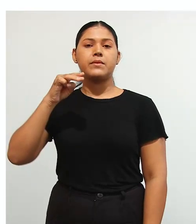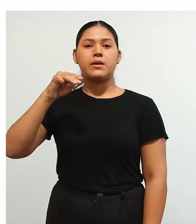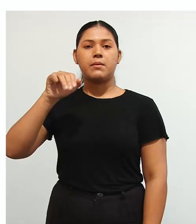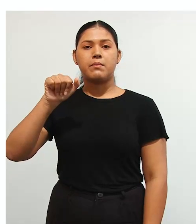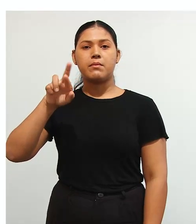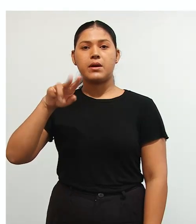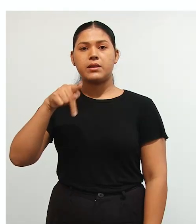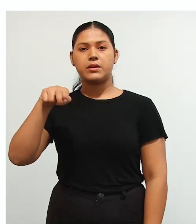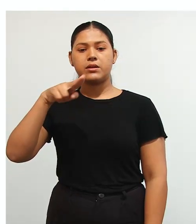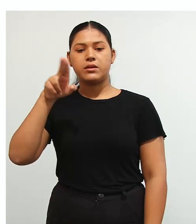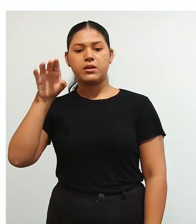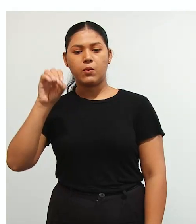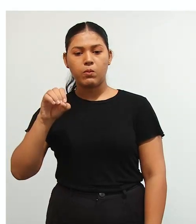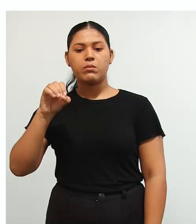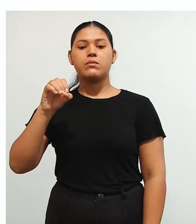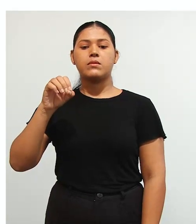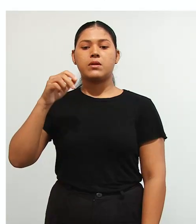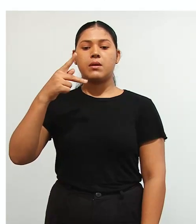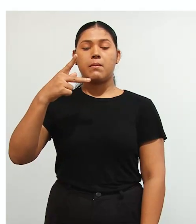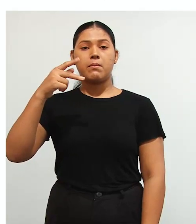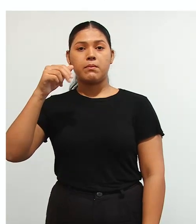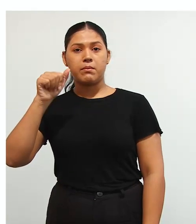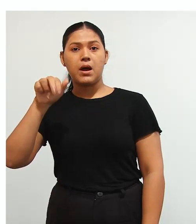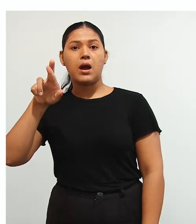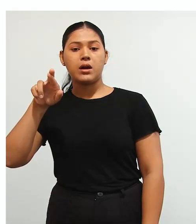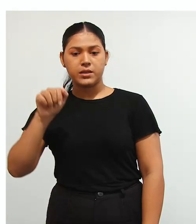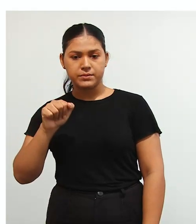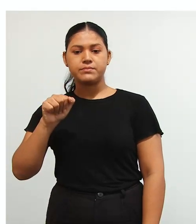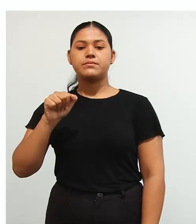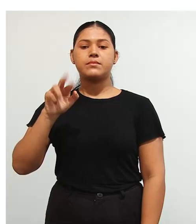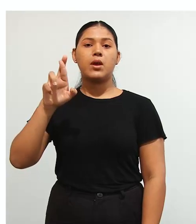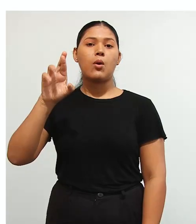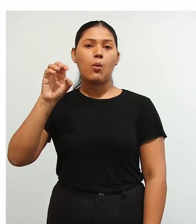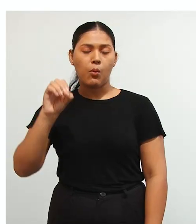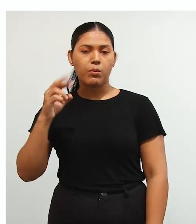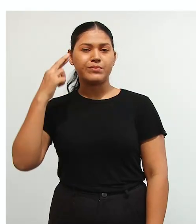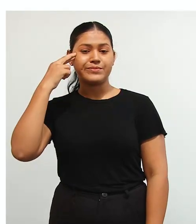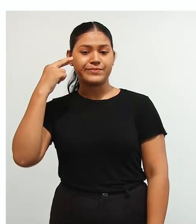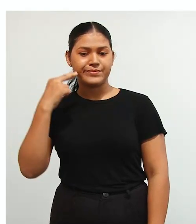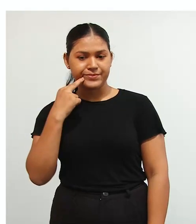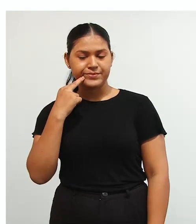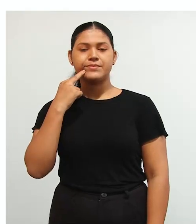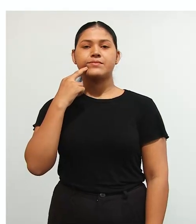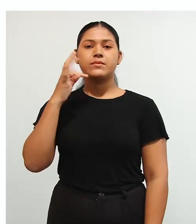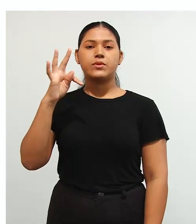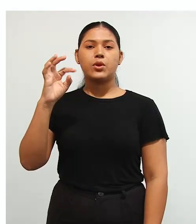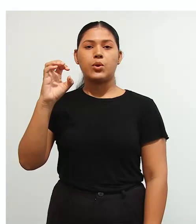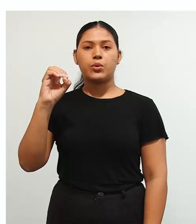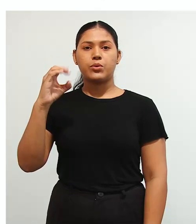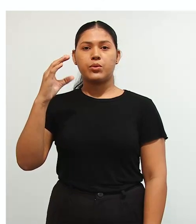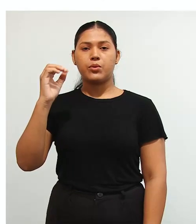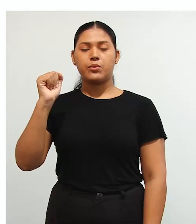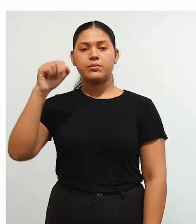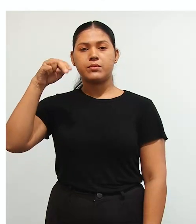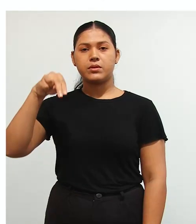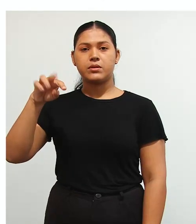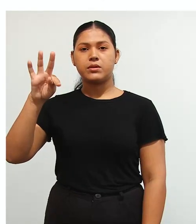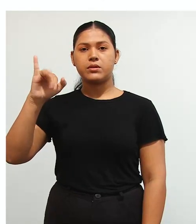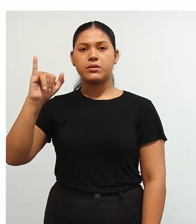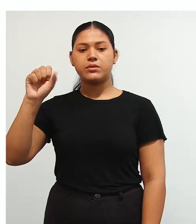Rondônia, Roraima e Tocantins. Esse é um conjunto de estados. Veja que eu marquei aqui Mato Grosso e